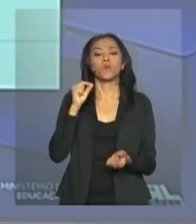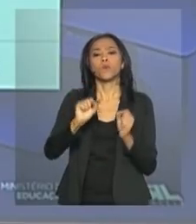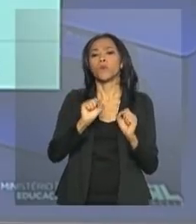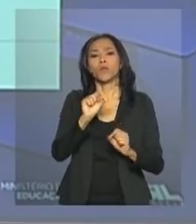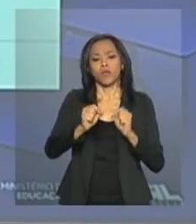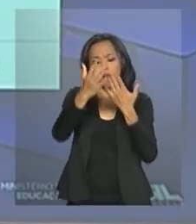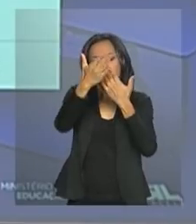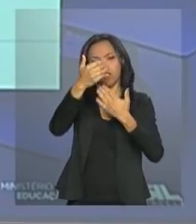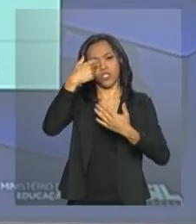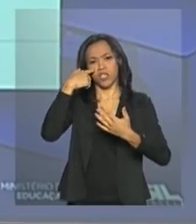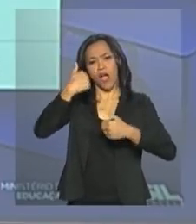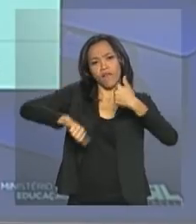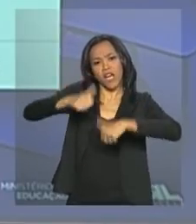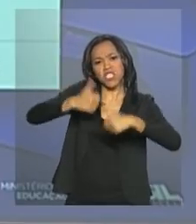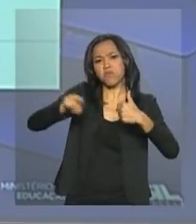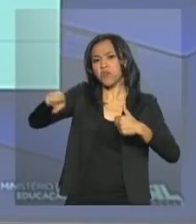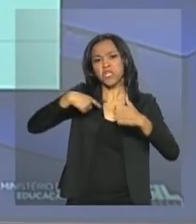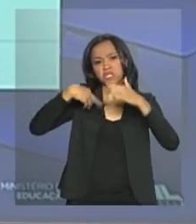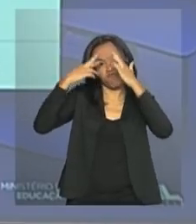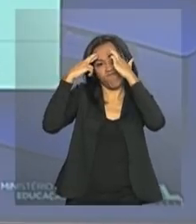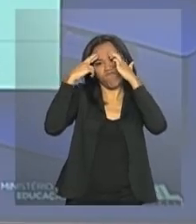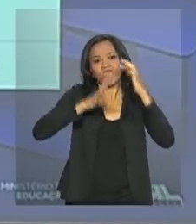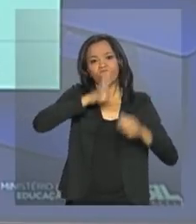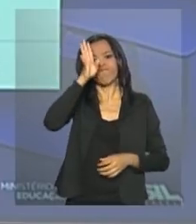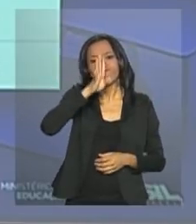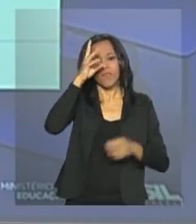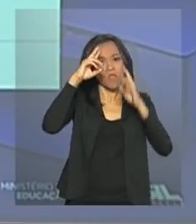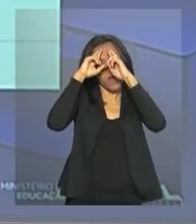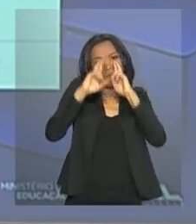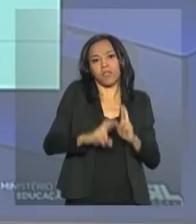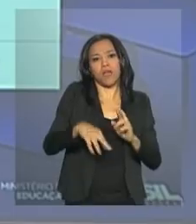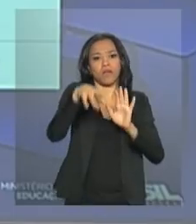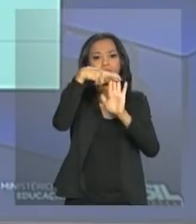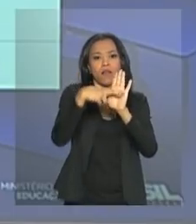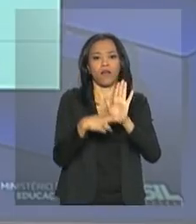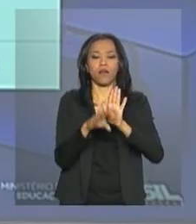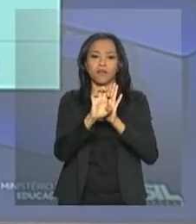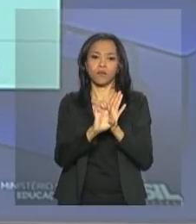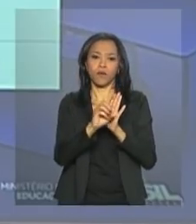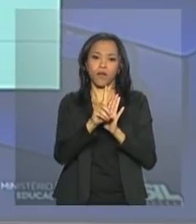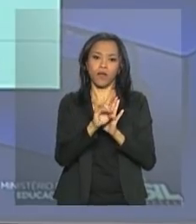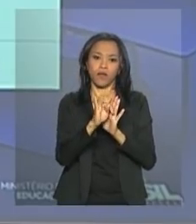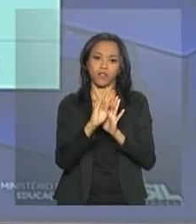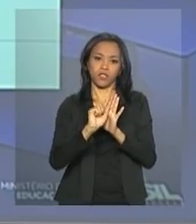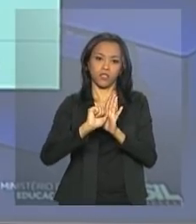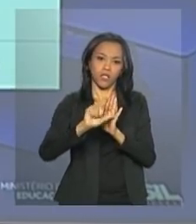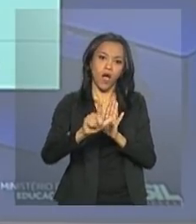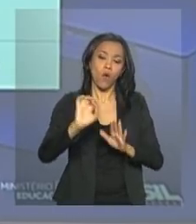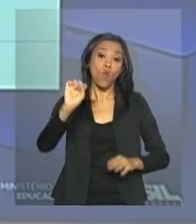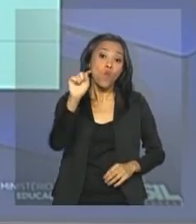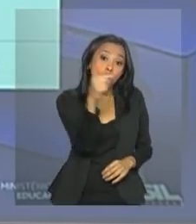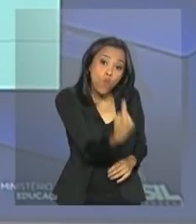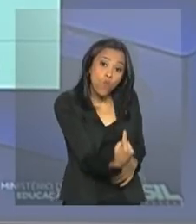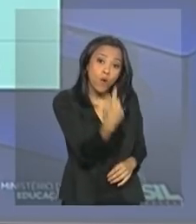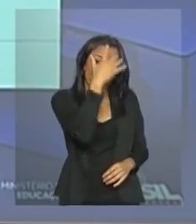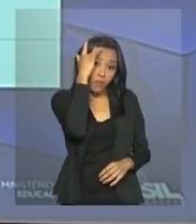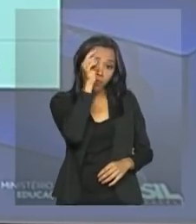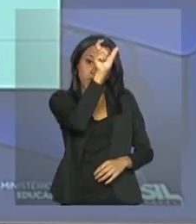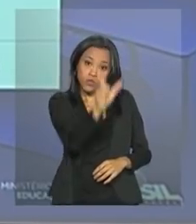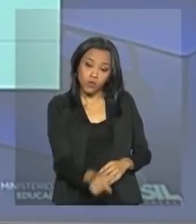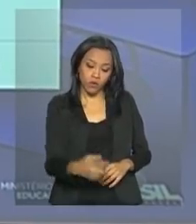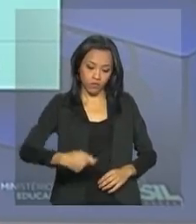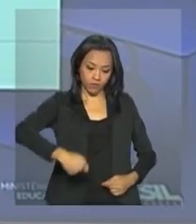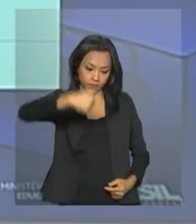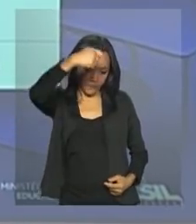por descumprimento de regras gerais do edital 64 pessoas uma pessoa apenas por revista no detector